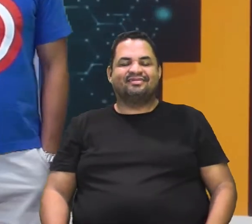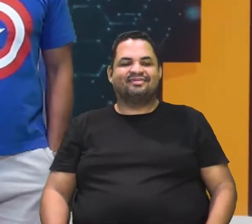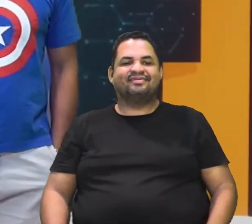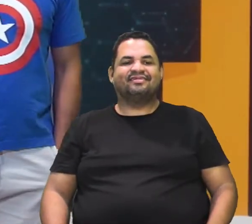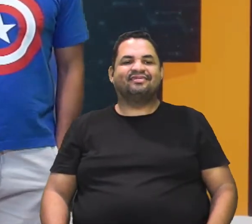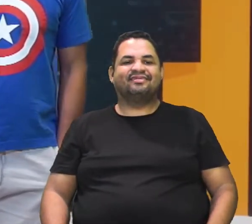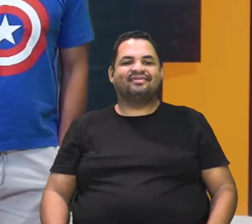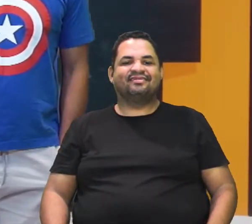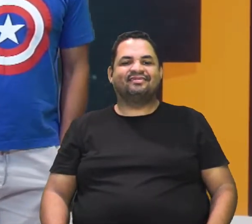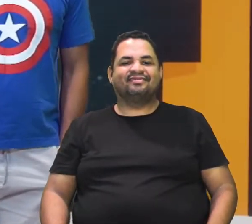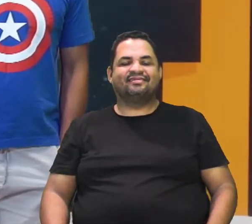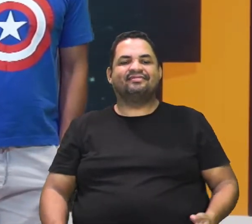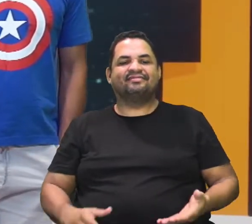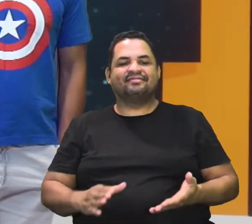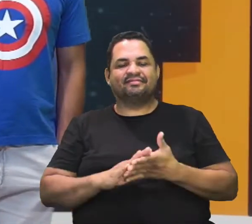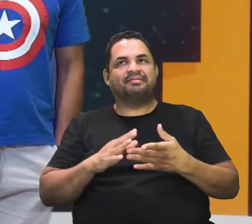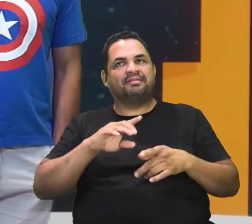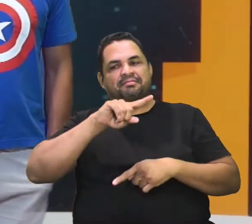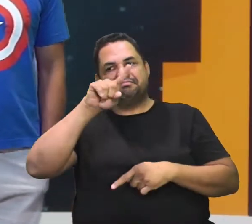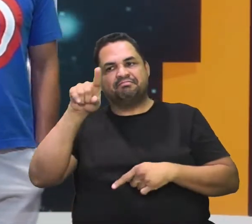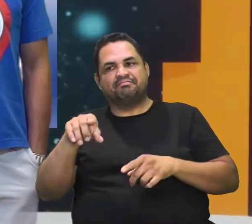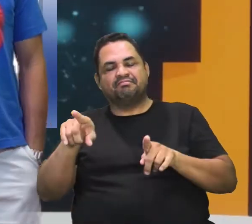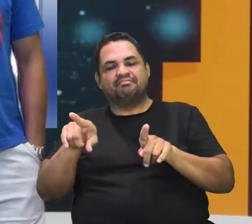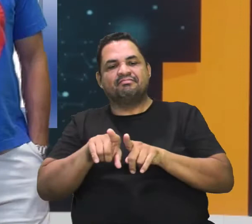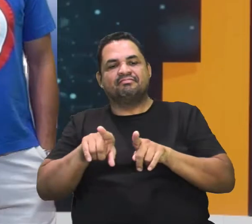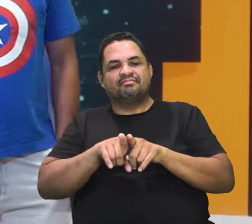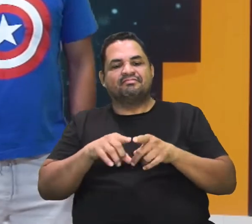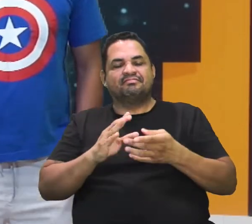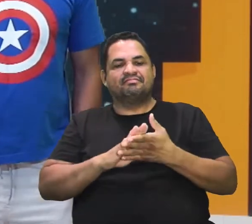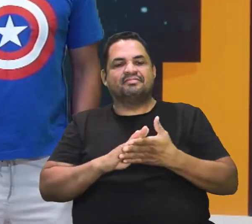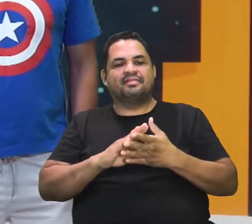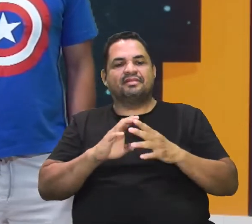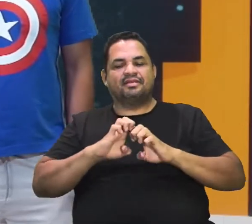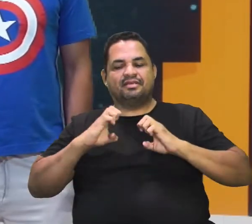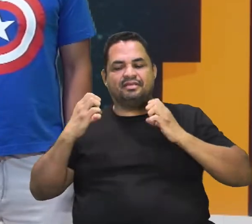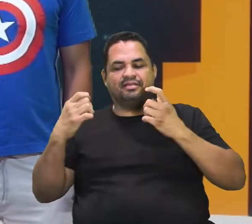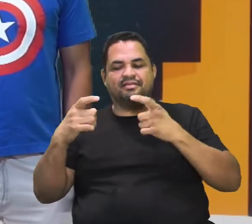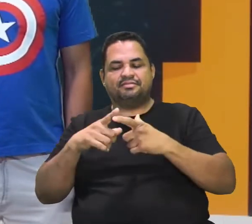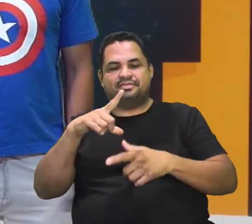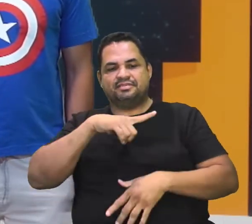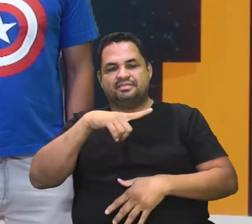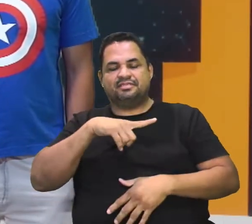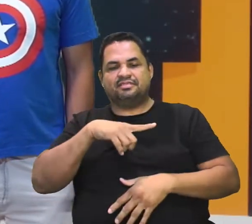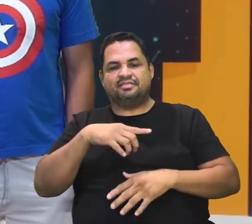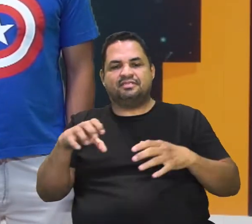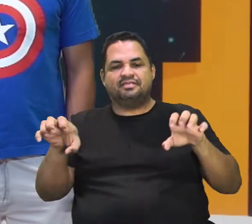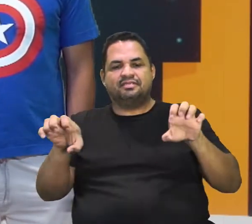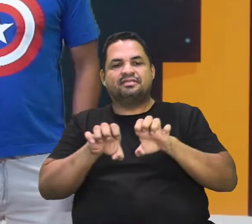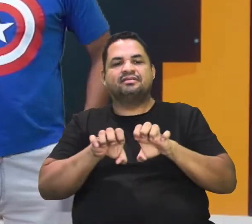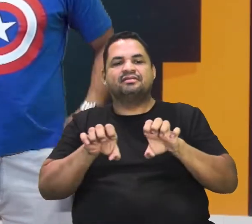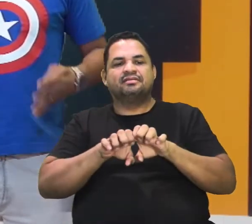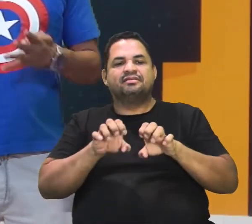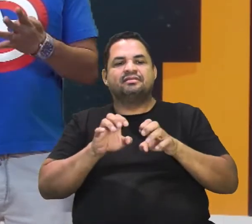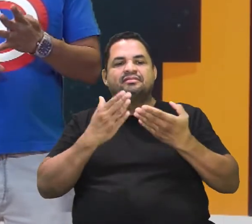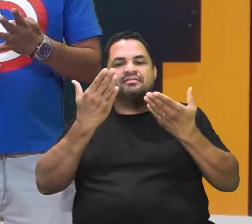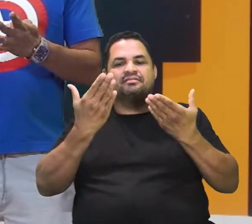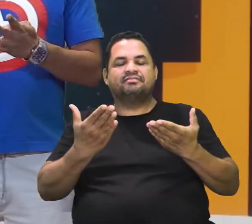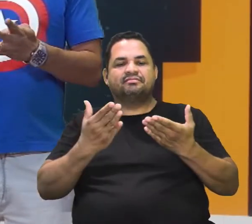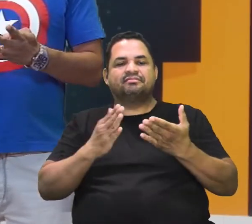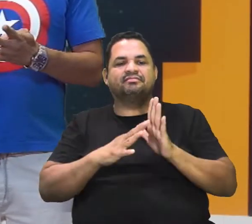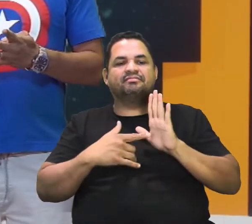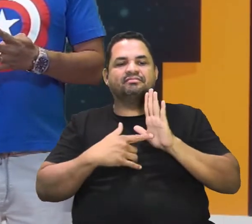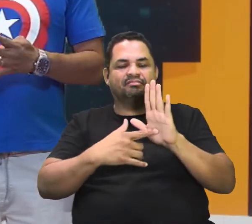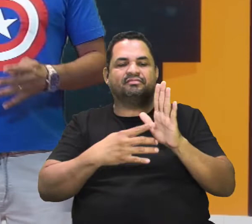o seguinte, assim como na parábola, a equação também, a elipse também vai ter suas equações, também divididas em 4 tipos. Né? A